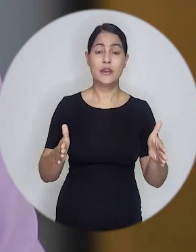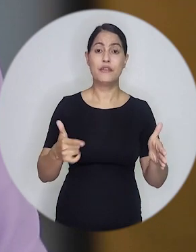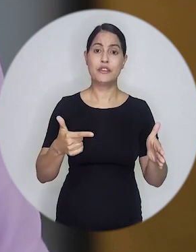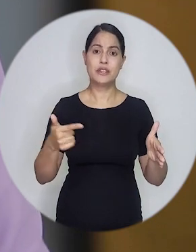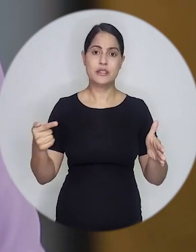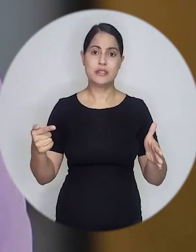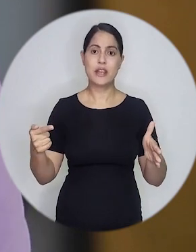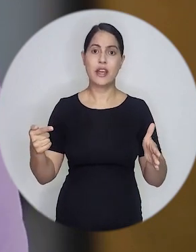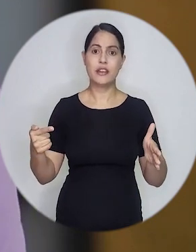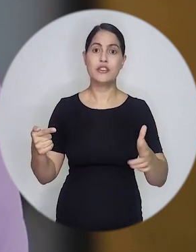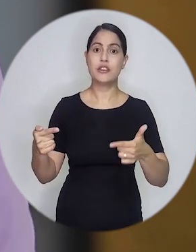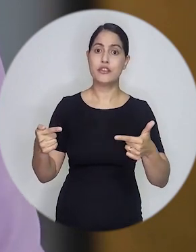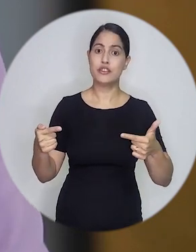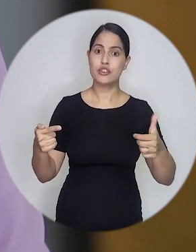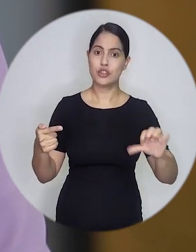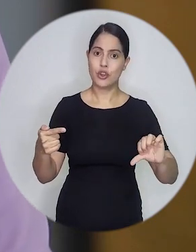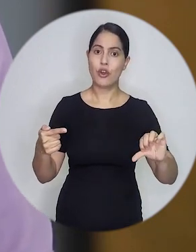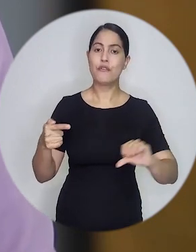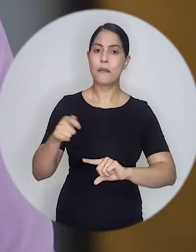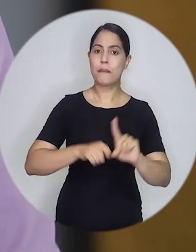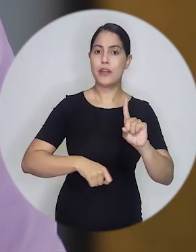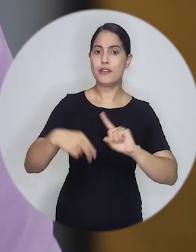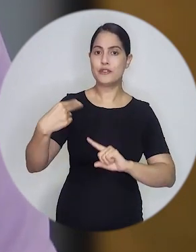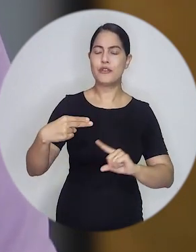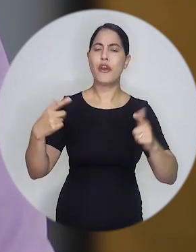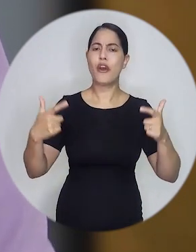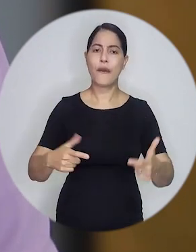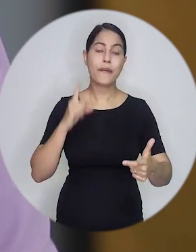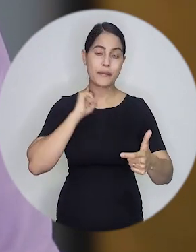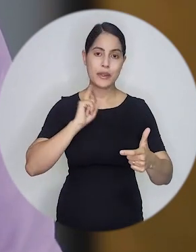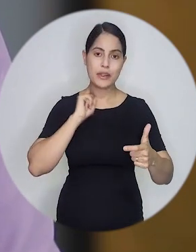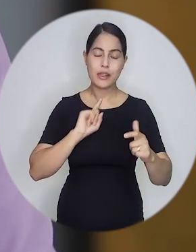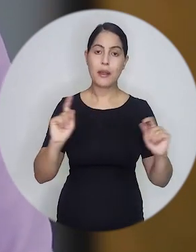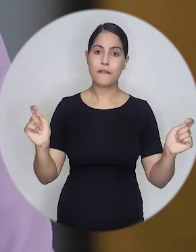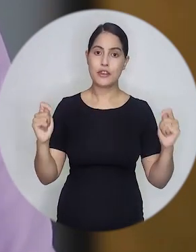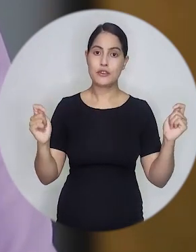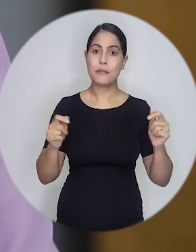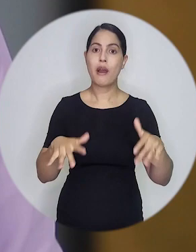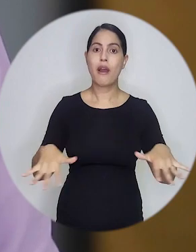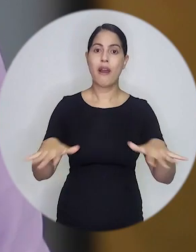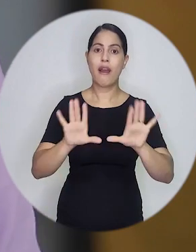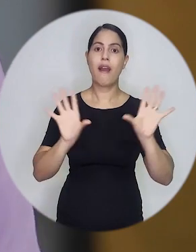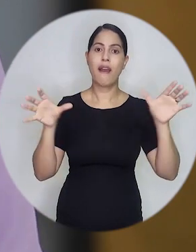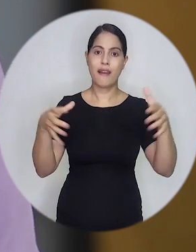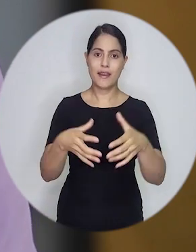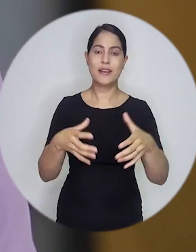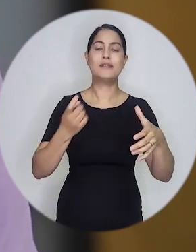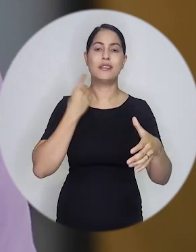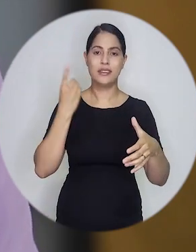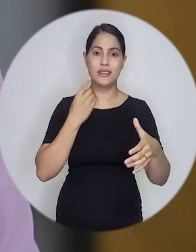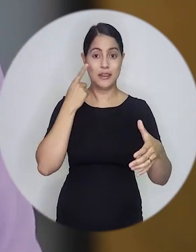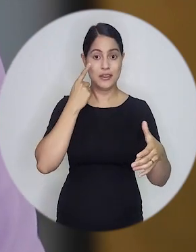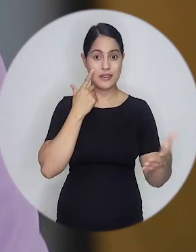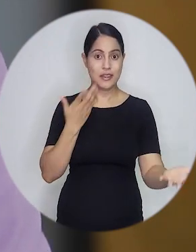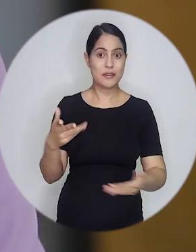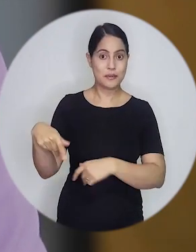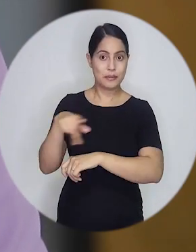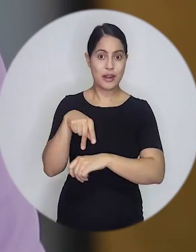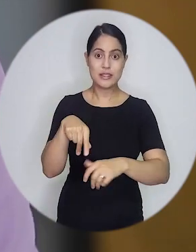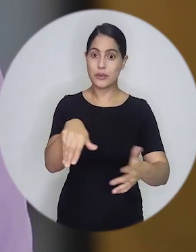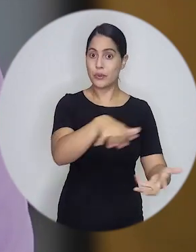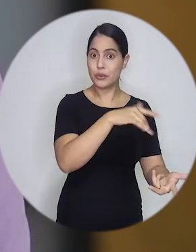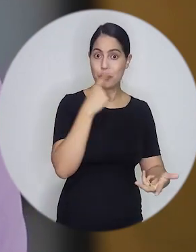será realizado entre 27 e 29 de novembro, na Expo Minas, em Belo Horizonte. A conferência conta com quase